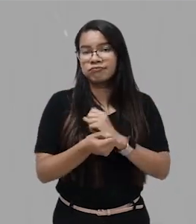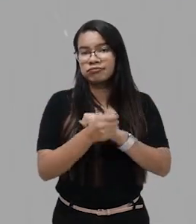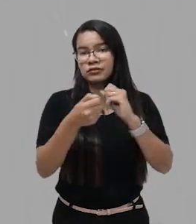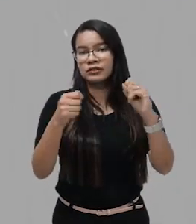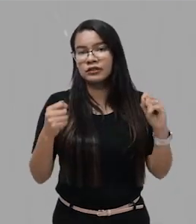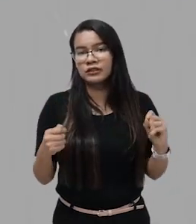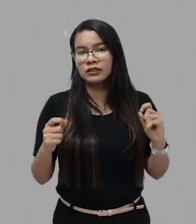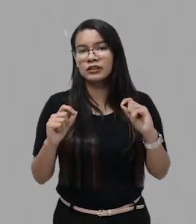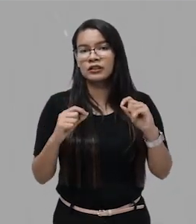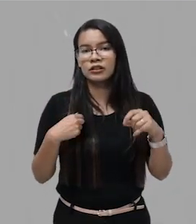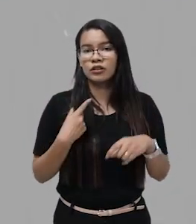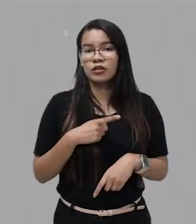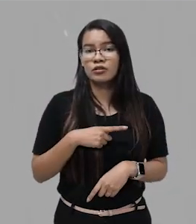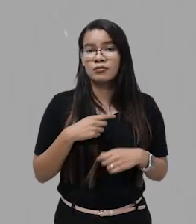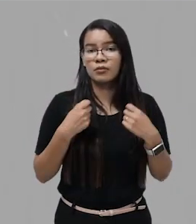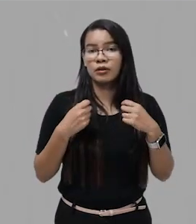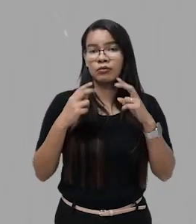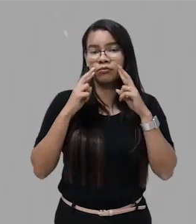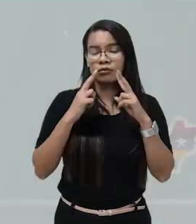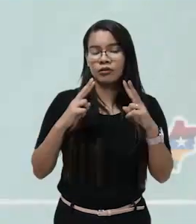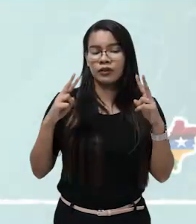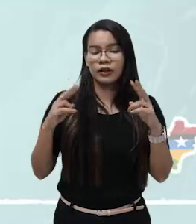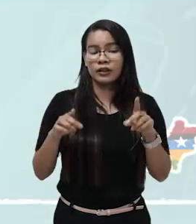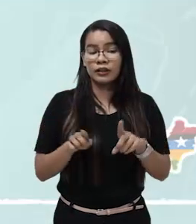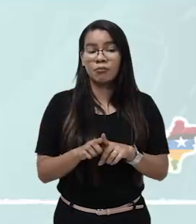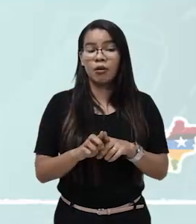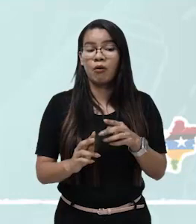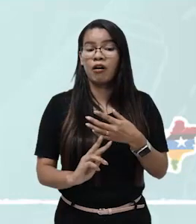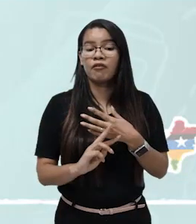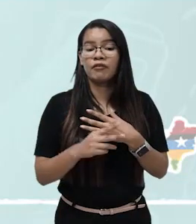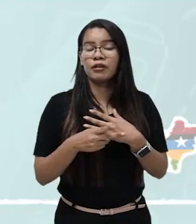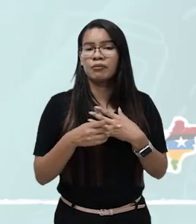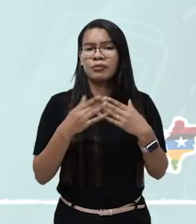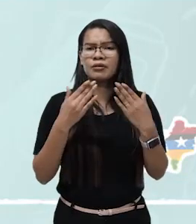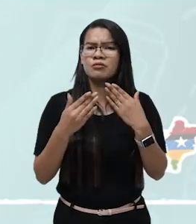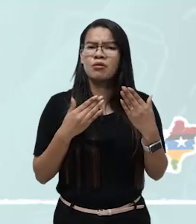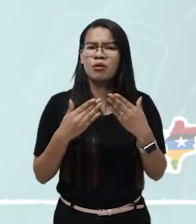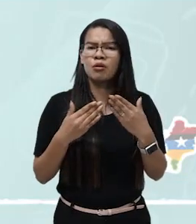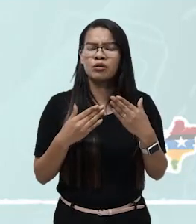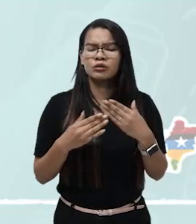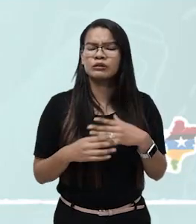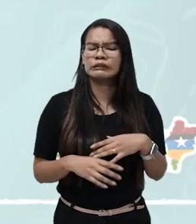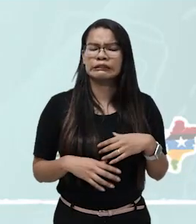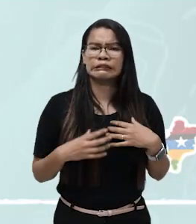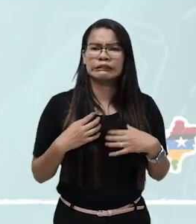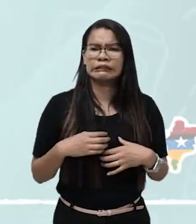consegue enxergar. Os efeitos psicológicos: irritabilidade,